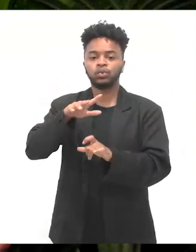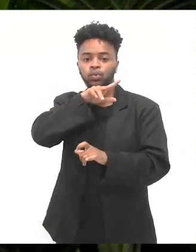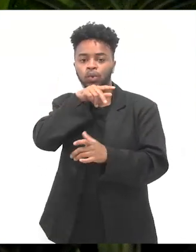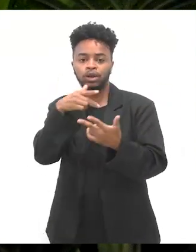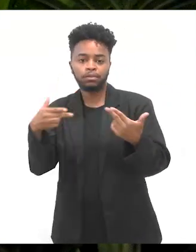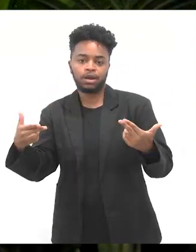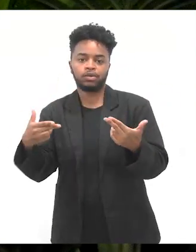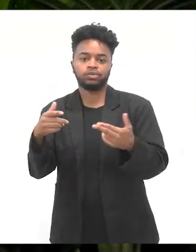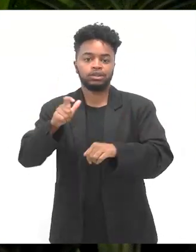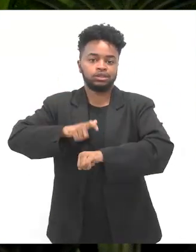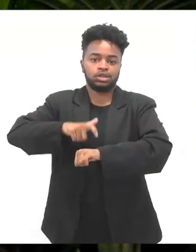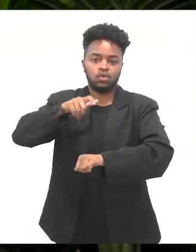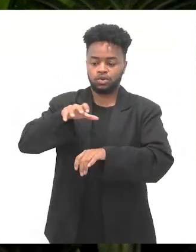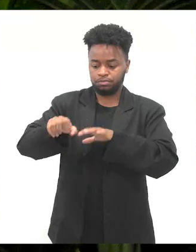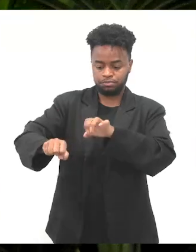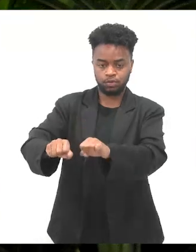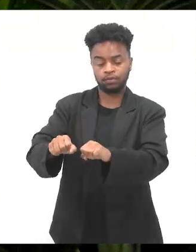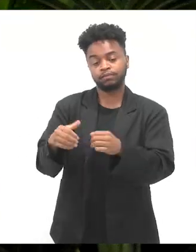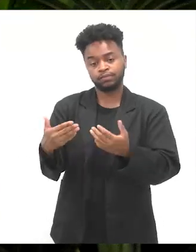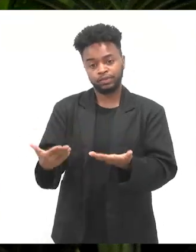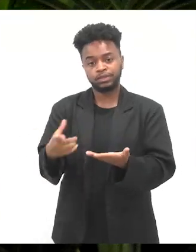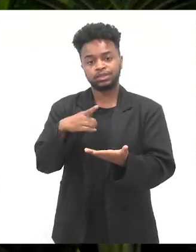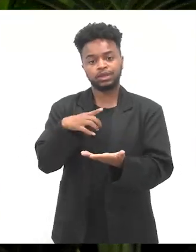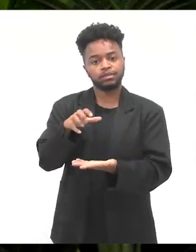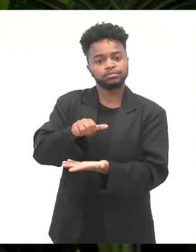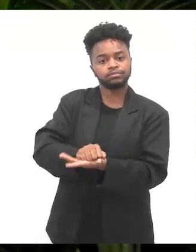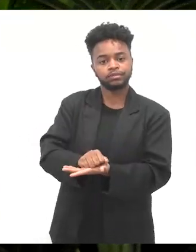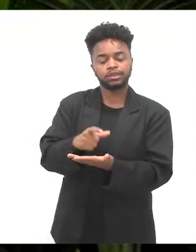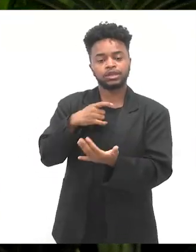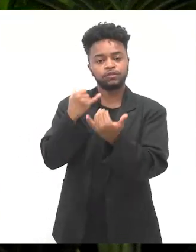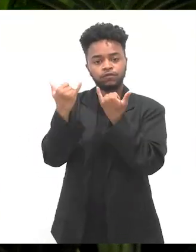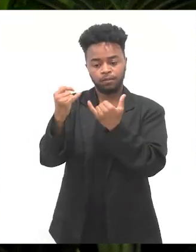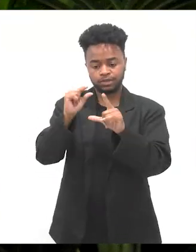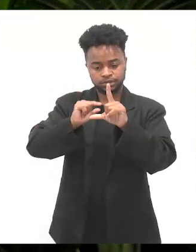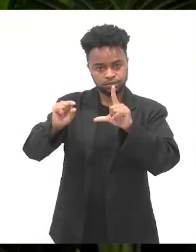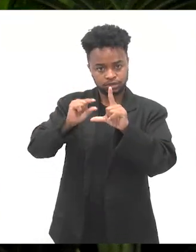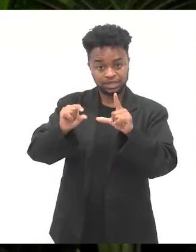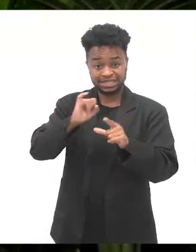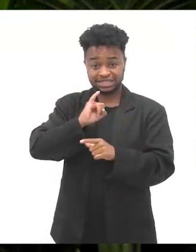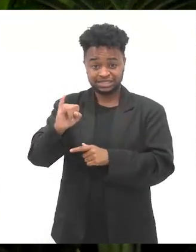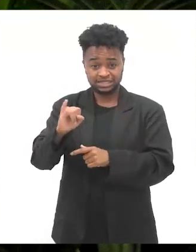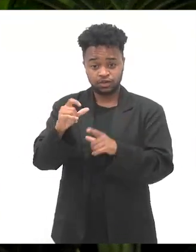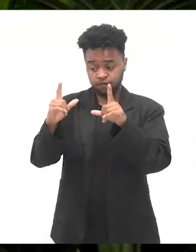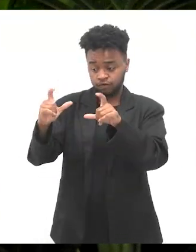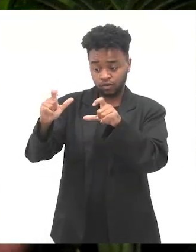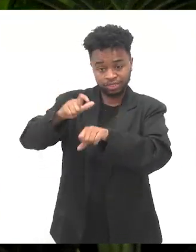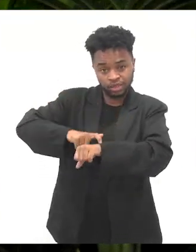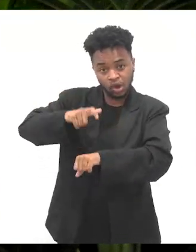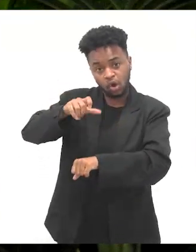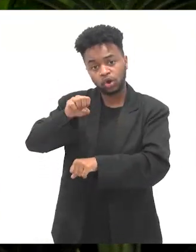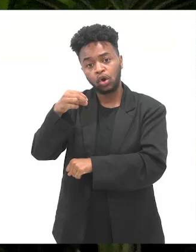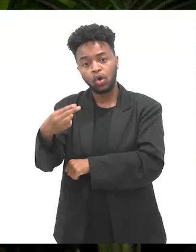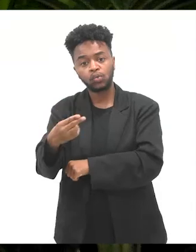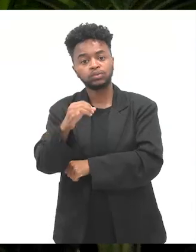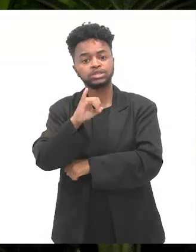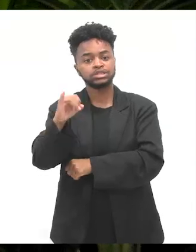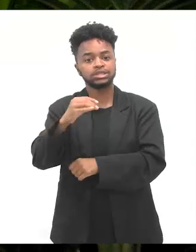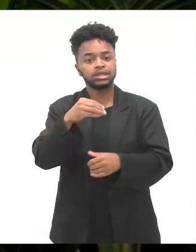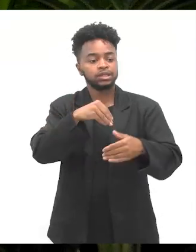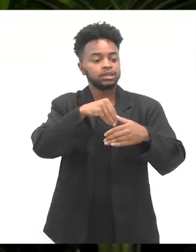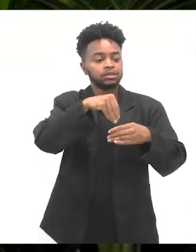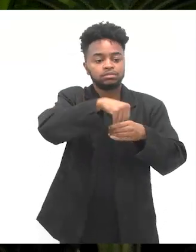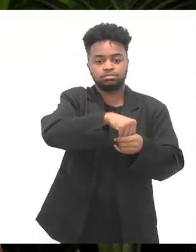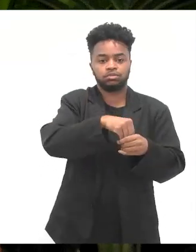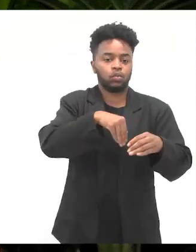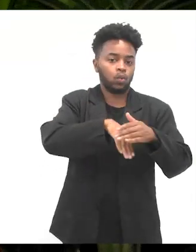Então, a gente tem também ali nesse catálogo uma informação, se o bicho está fresco, né, se o animal está fixado, ou se ele está fresco.